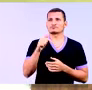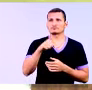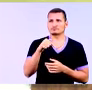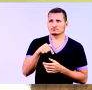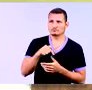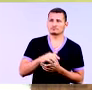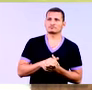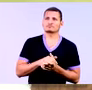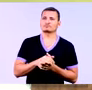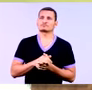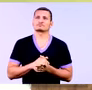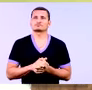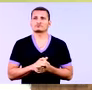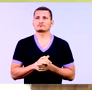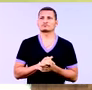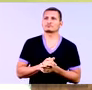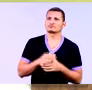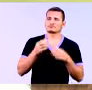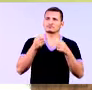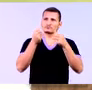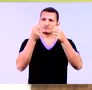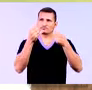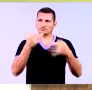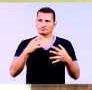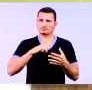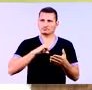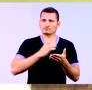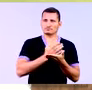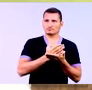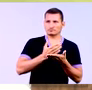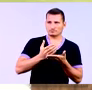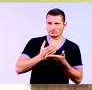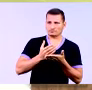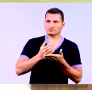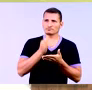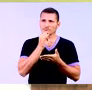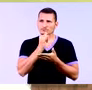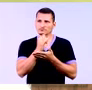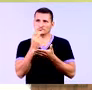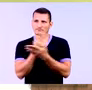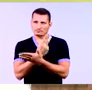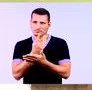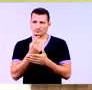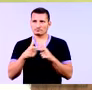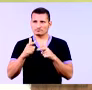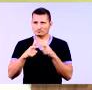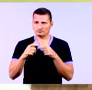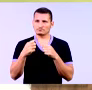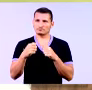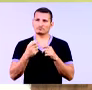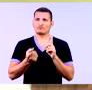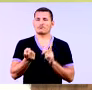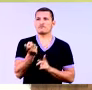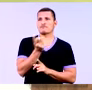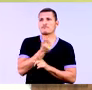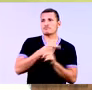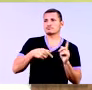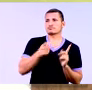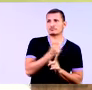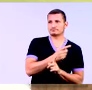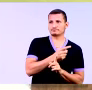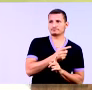de transações, né? E tem um início, dá algum problema, volta ao ponto inicial, isso seria